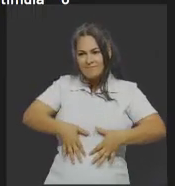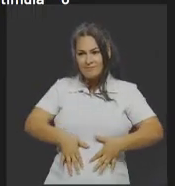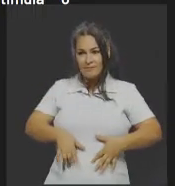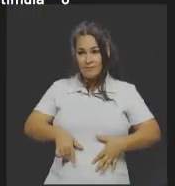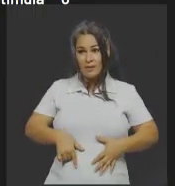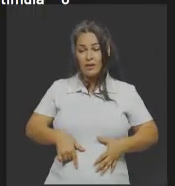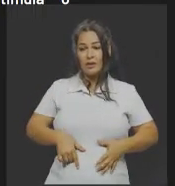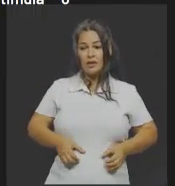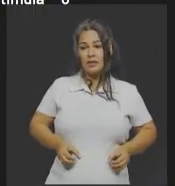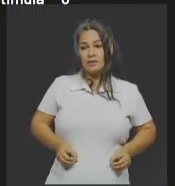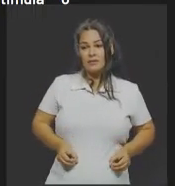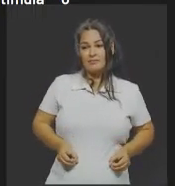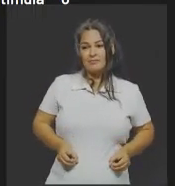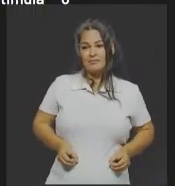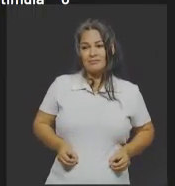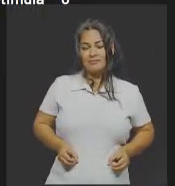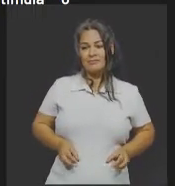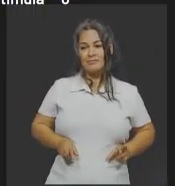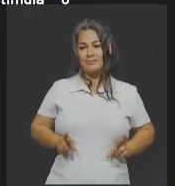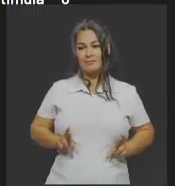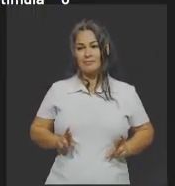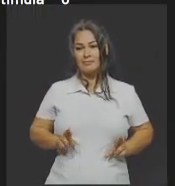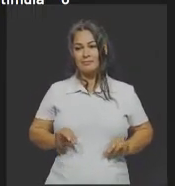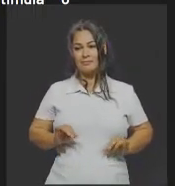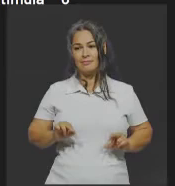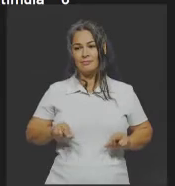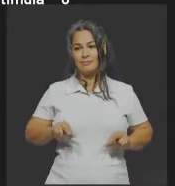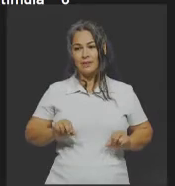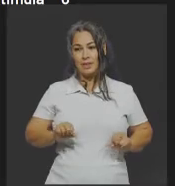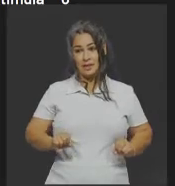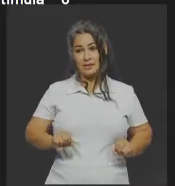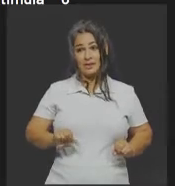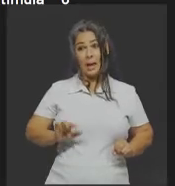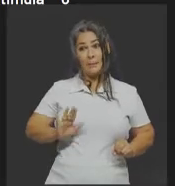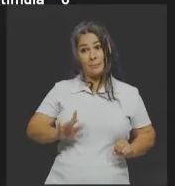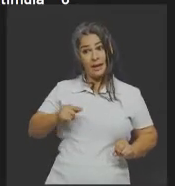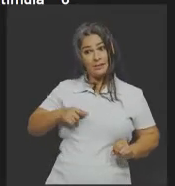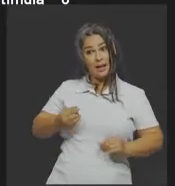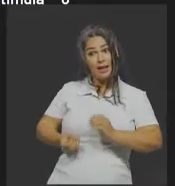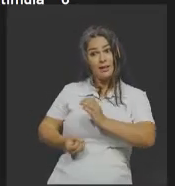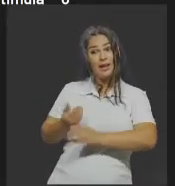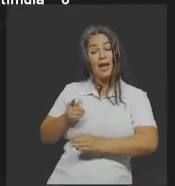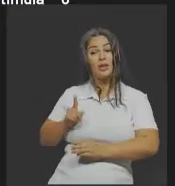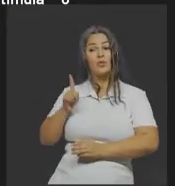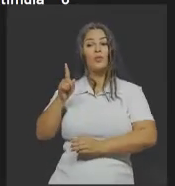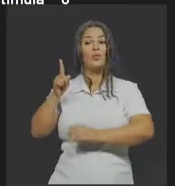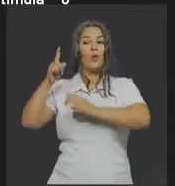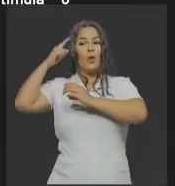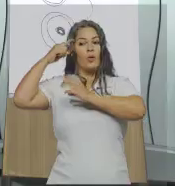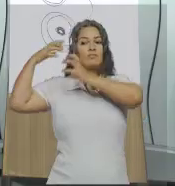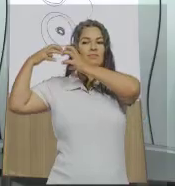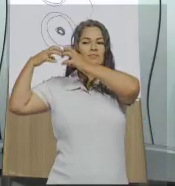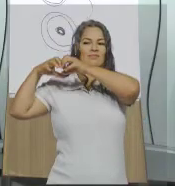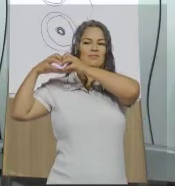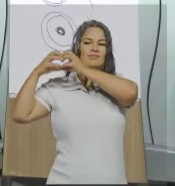hormônio produzido dentro da hipófise, mais especificamente na adenohipófise, que estimula outra